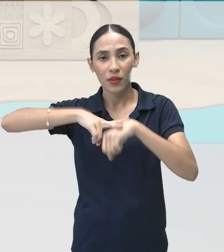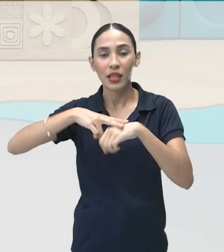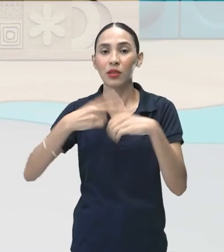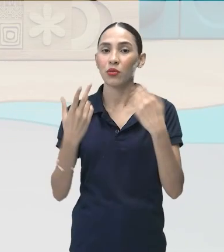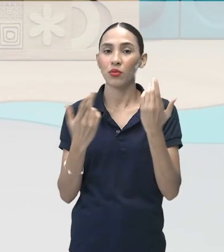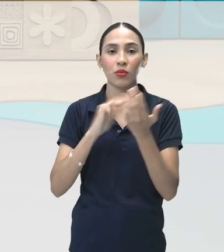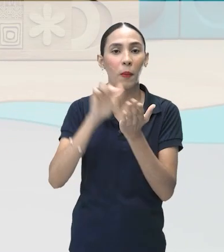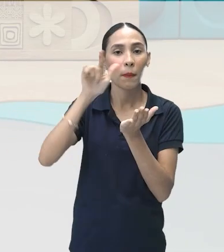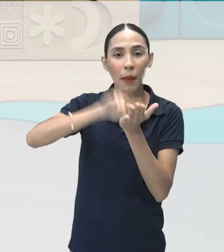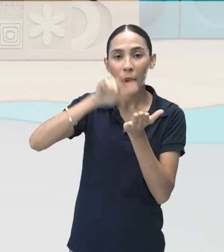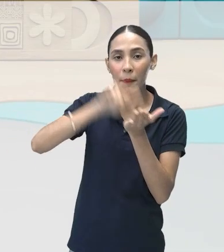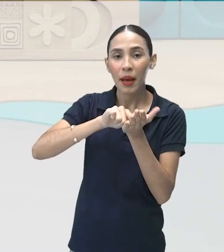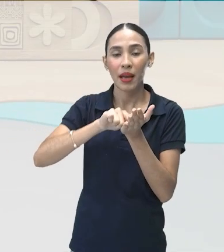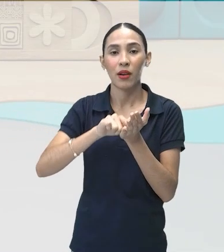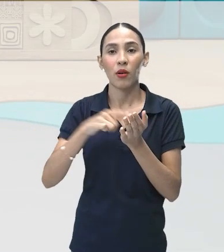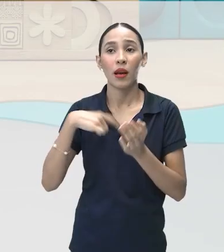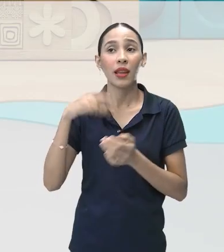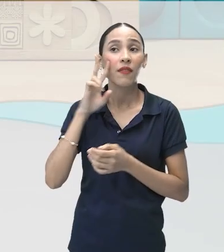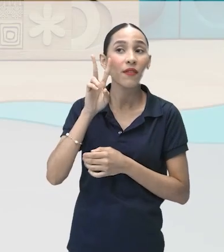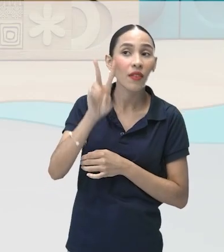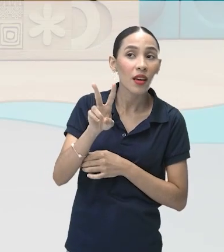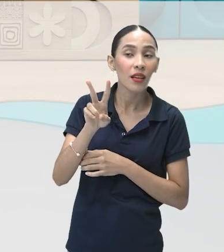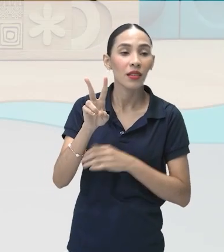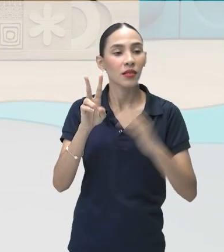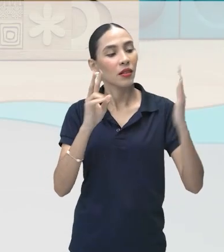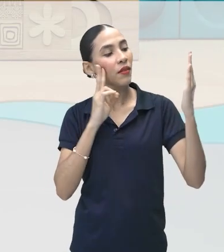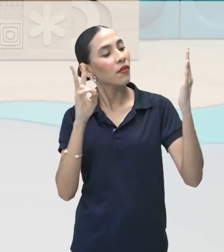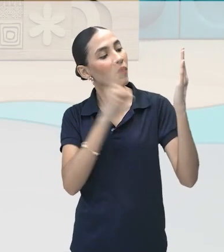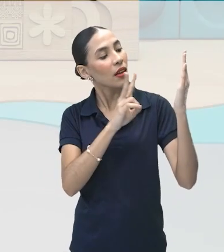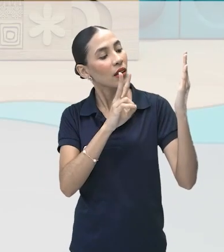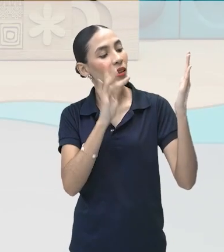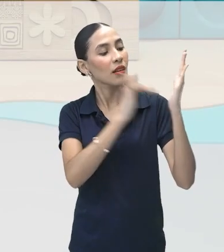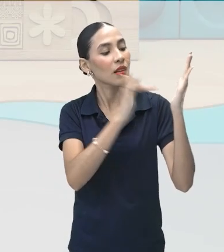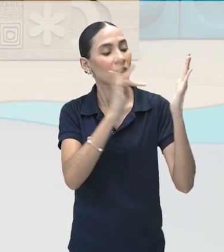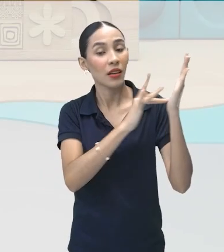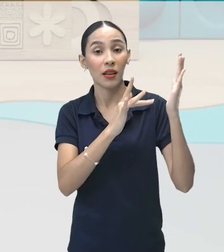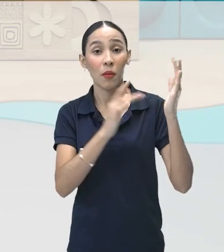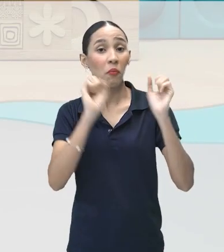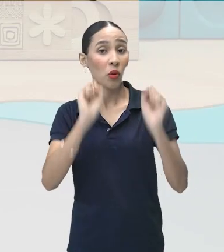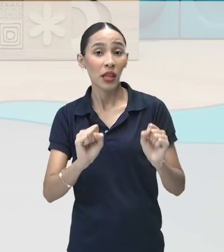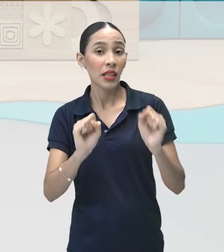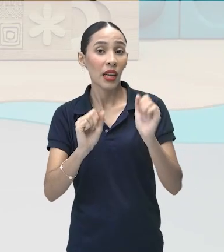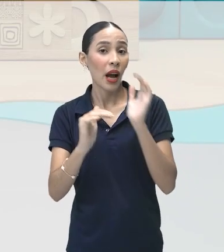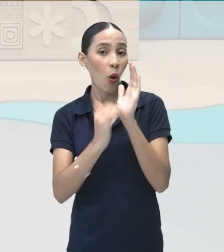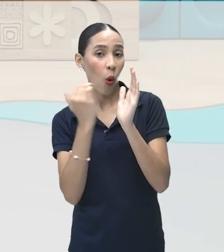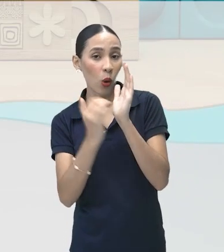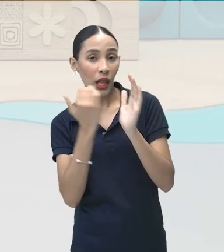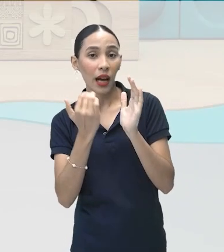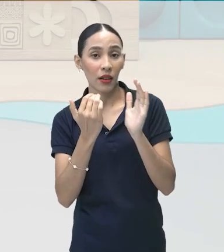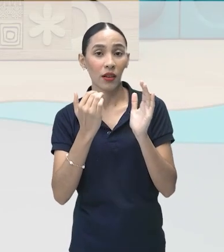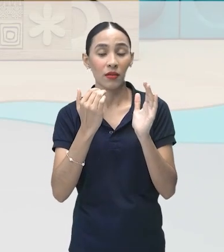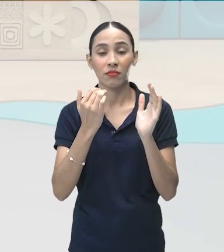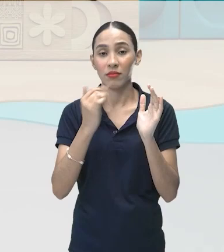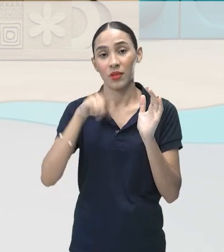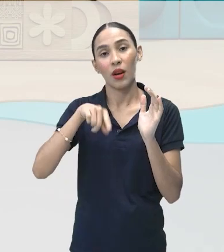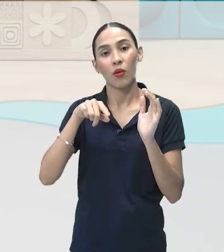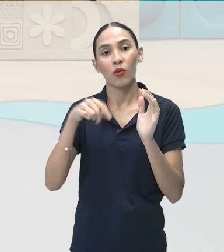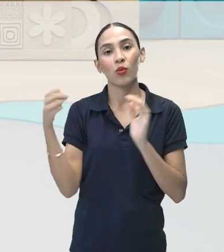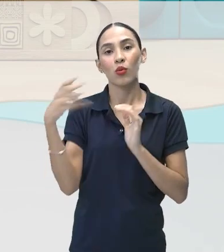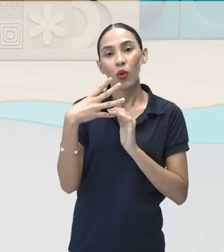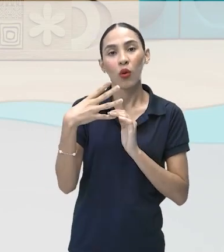observava, ele tinha a sensação tátil de ele tocar ali, ele ia se cortar, ele ia se furar. Então, é uma nova pegada que é chamada